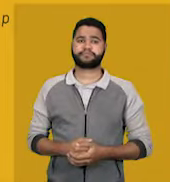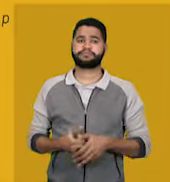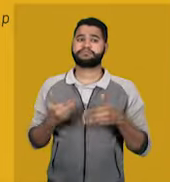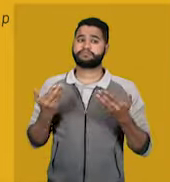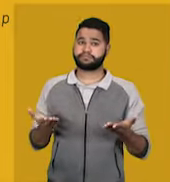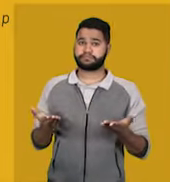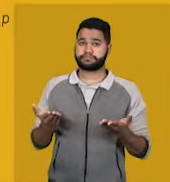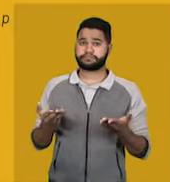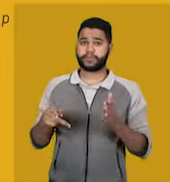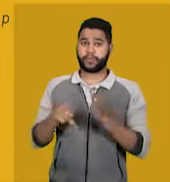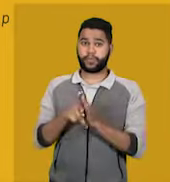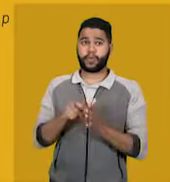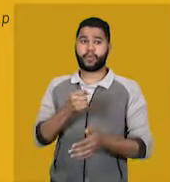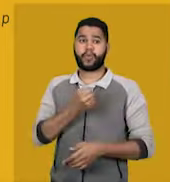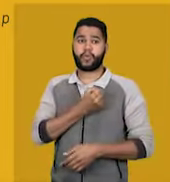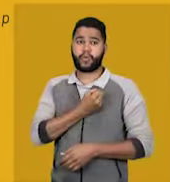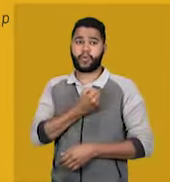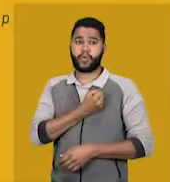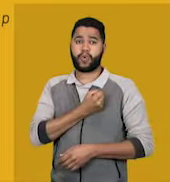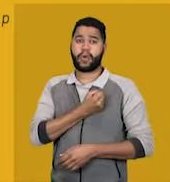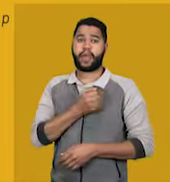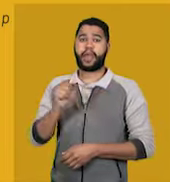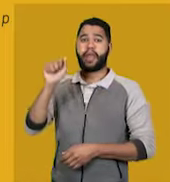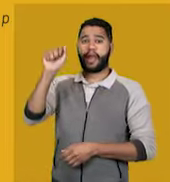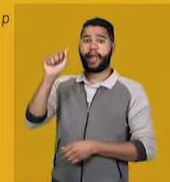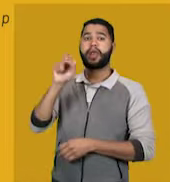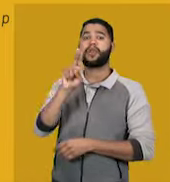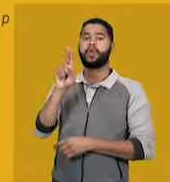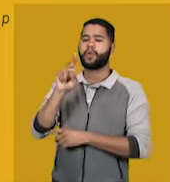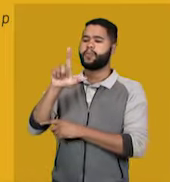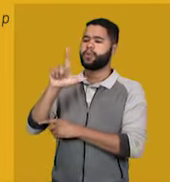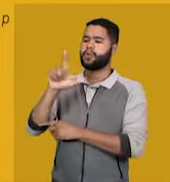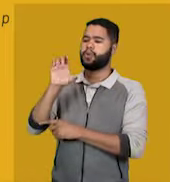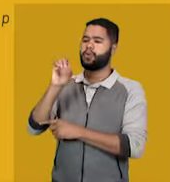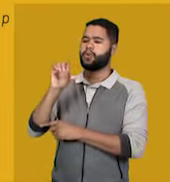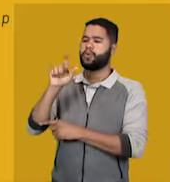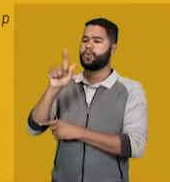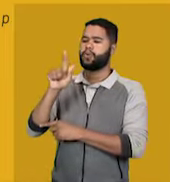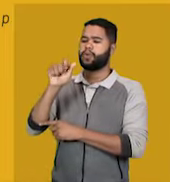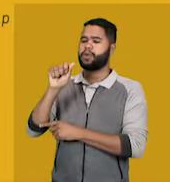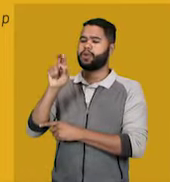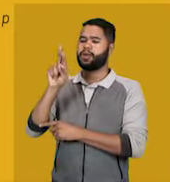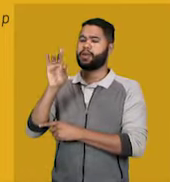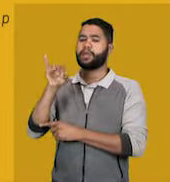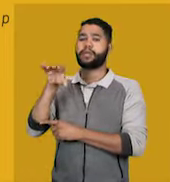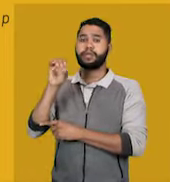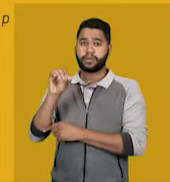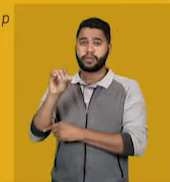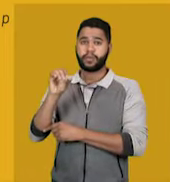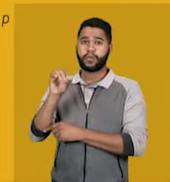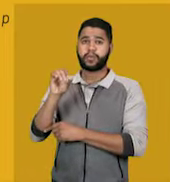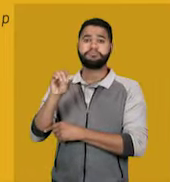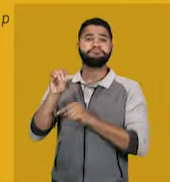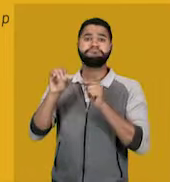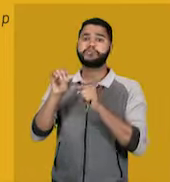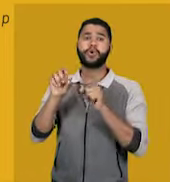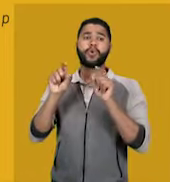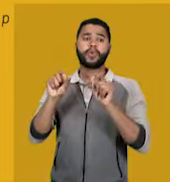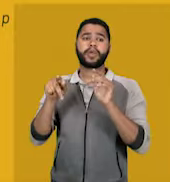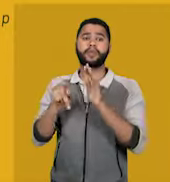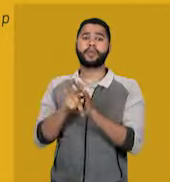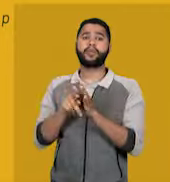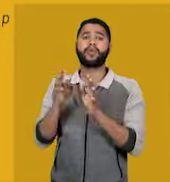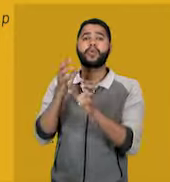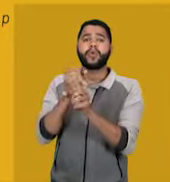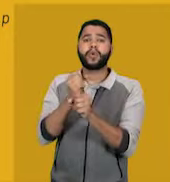Então o expoente A chama-se logaritmo. Então, na verdade, o logaritmo é uma